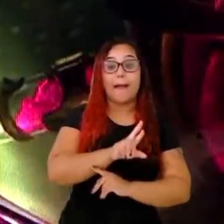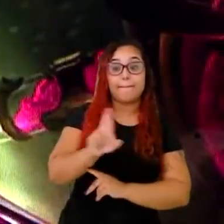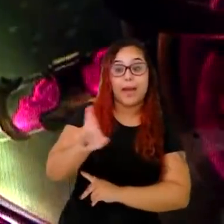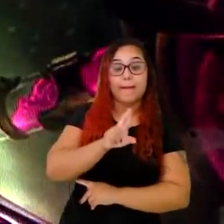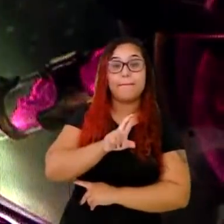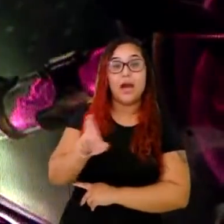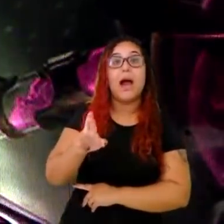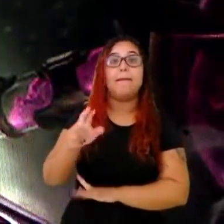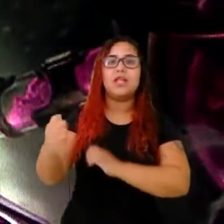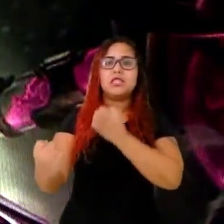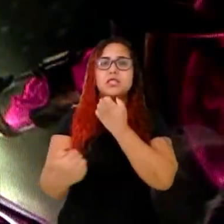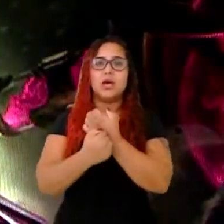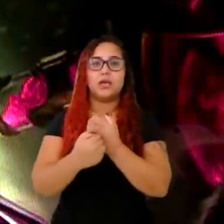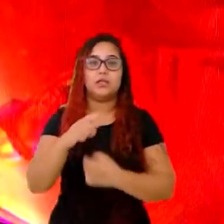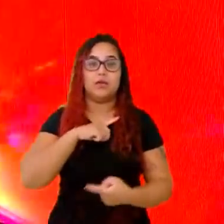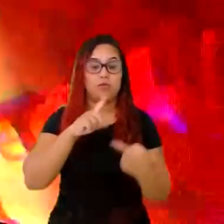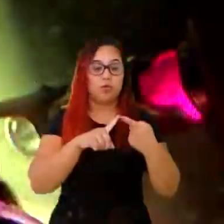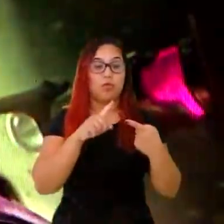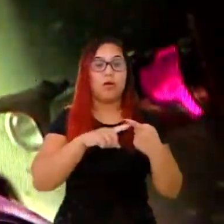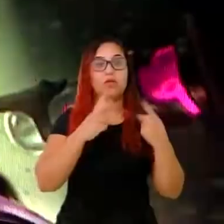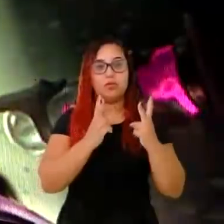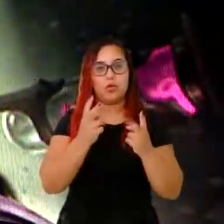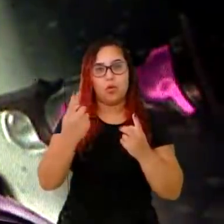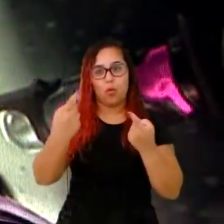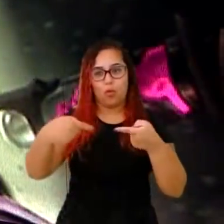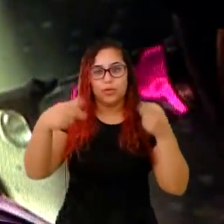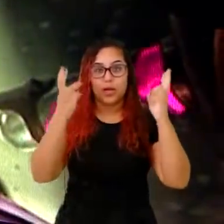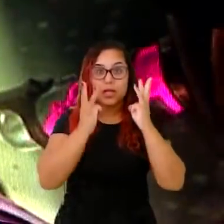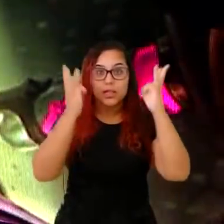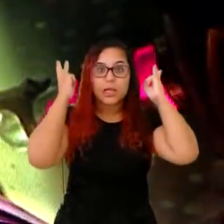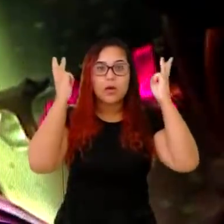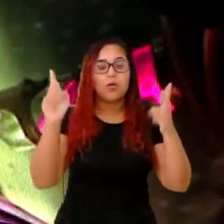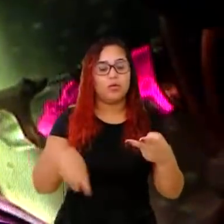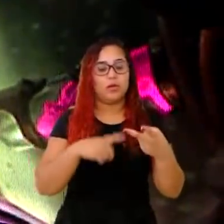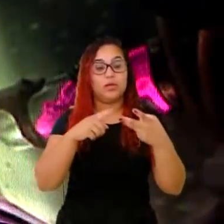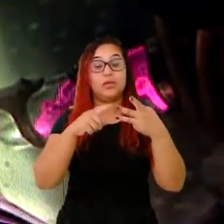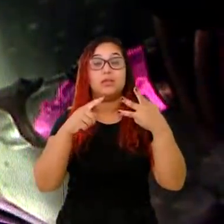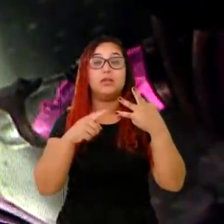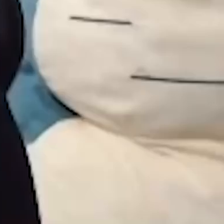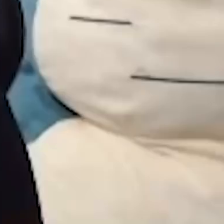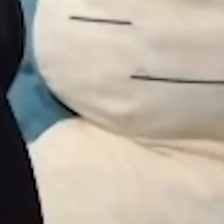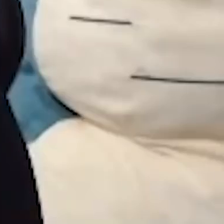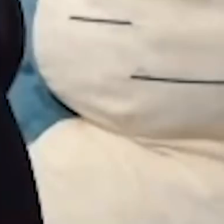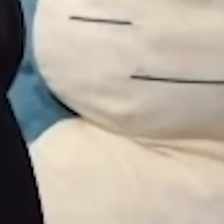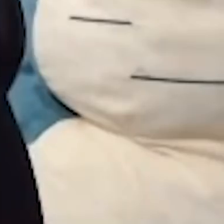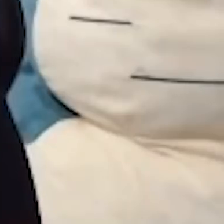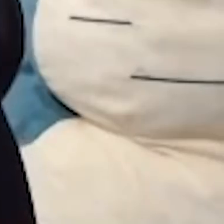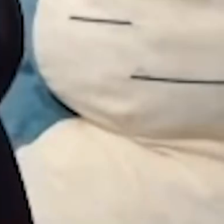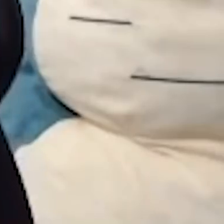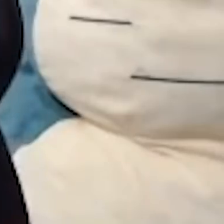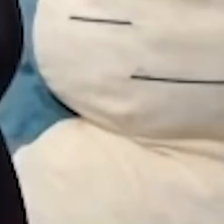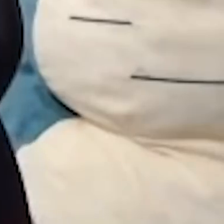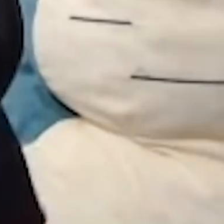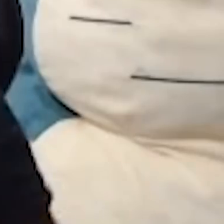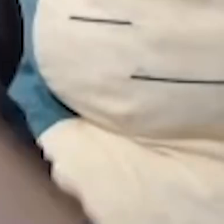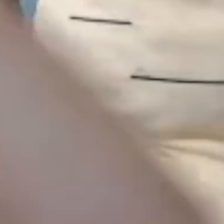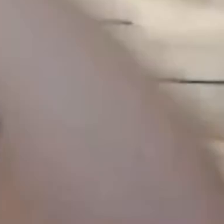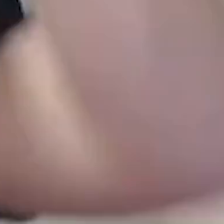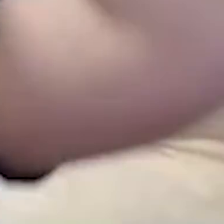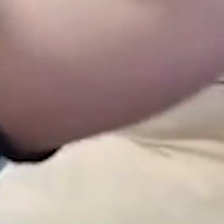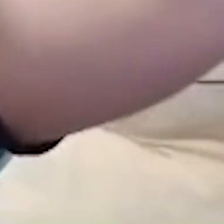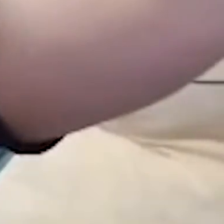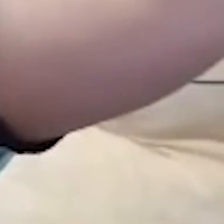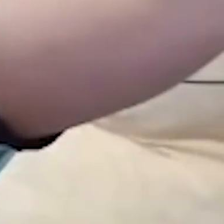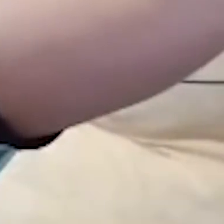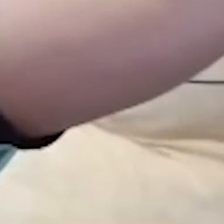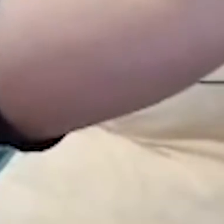mais uma coisinha jeans por cima, né? A galera tá vindo na moda jeans, né, velho? Do jeans, é. Muito jeans. Só que eu acho que o Napum,